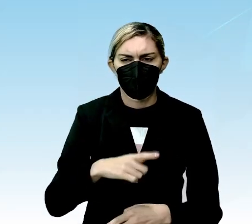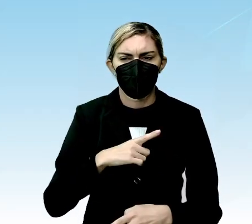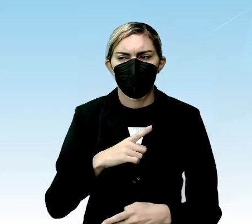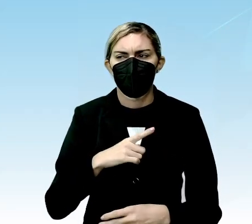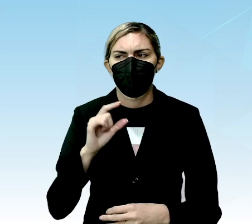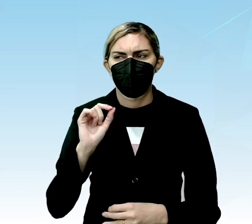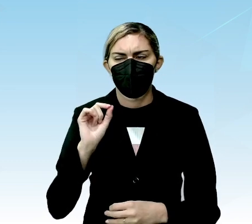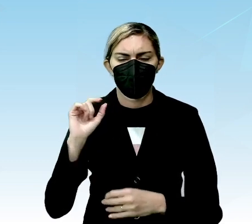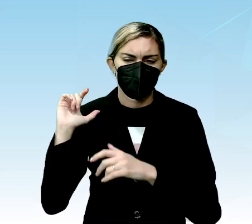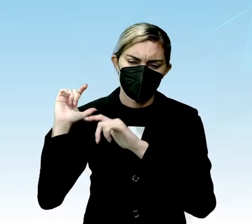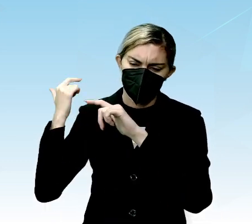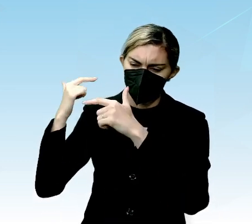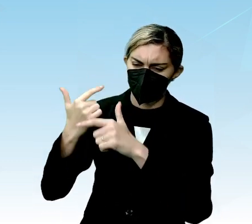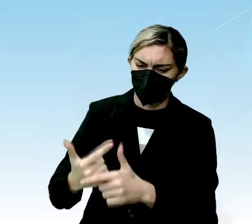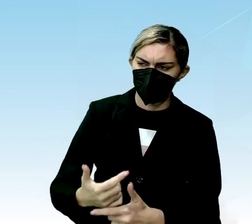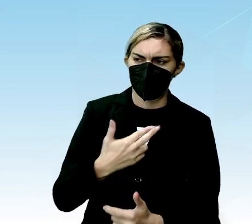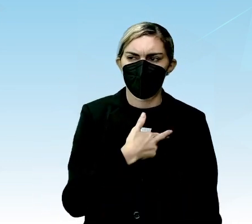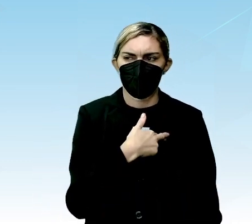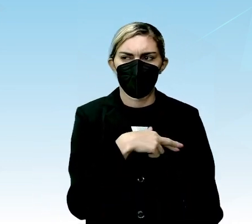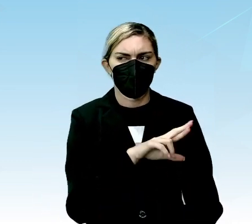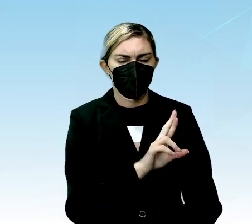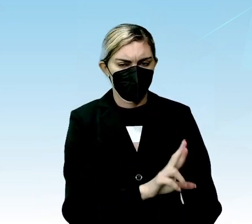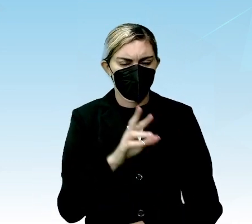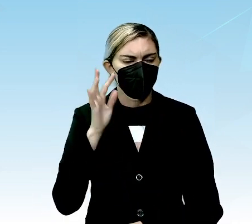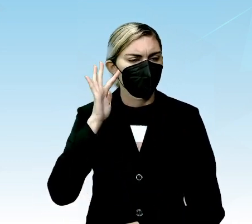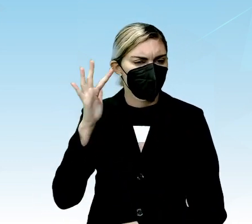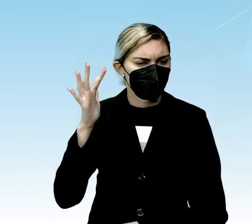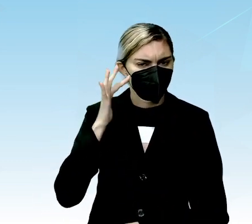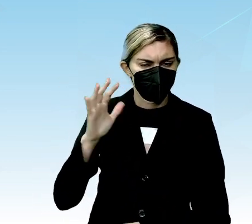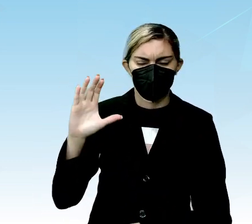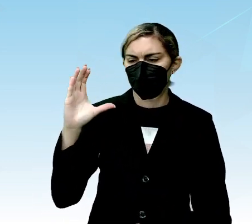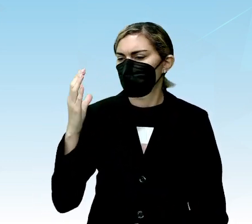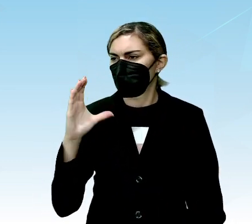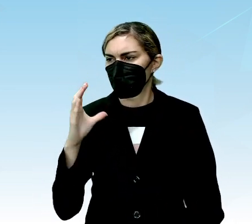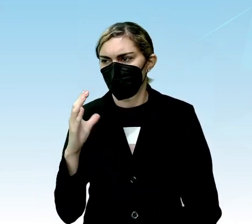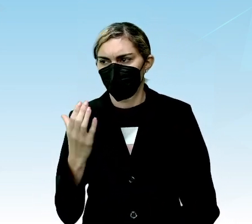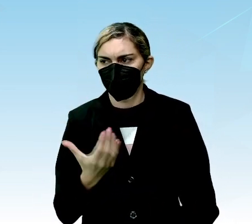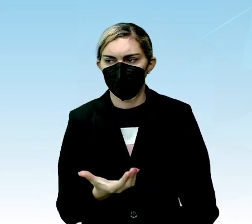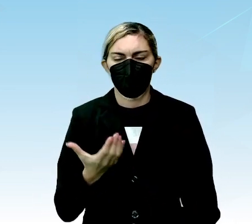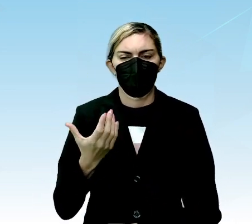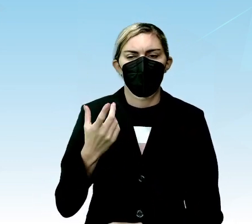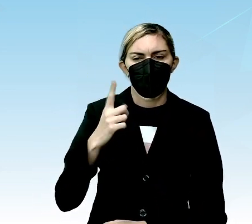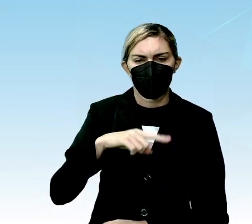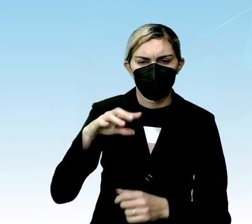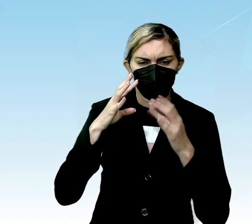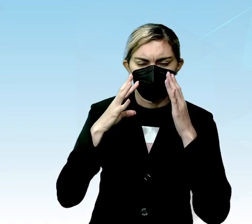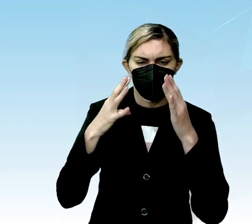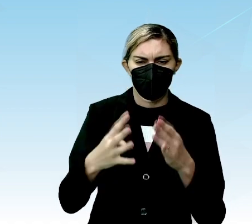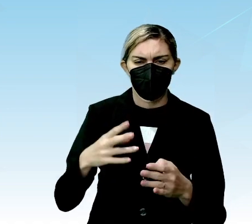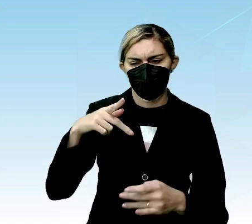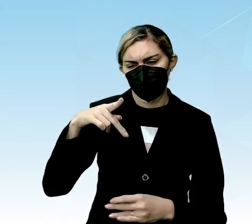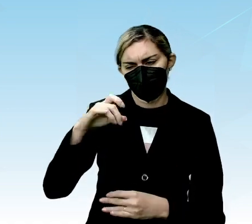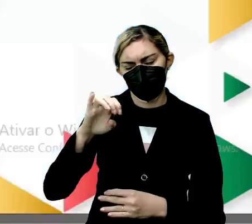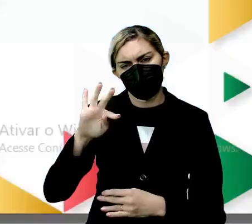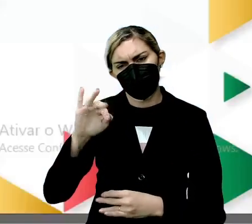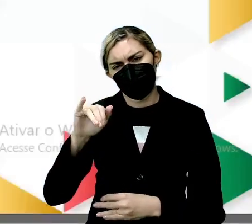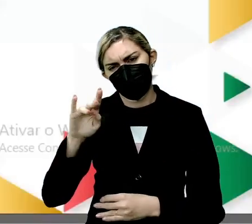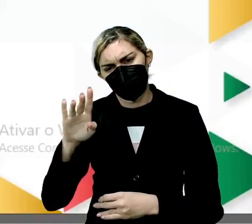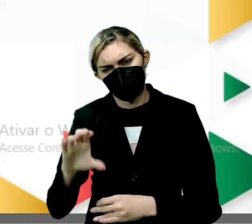quê? É uma tradição religiosa de cunho filosófico, científico, prestem bem atenção.